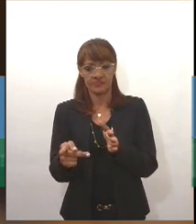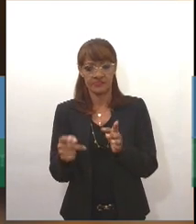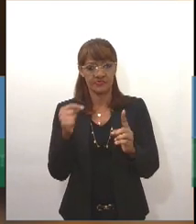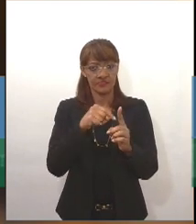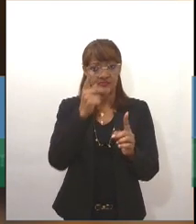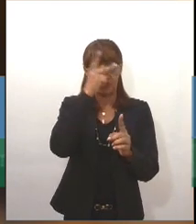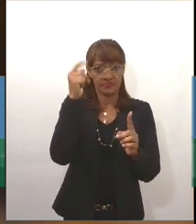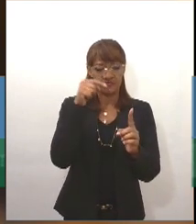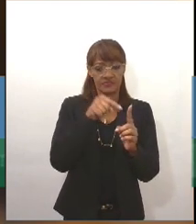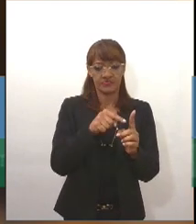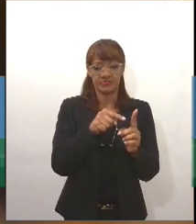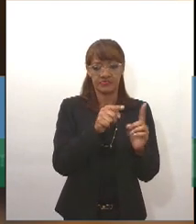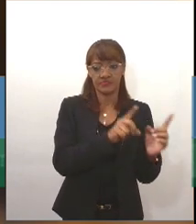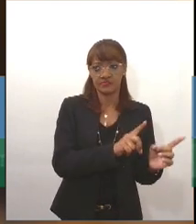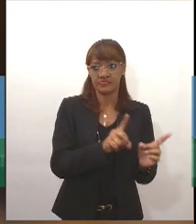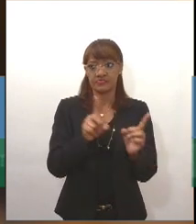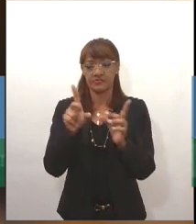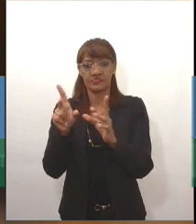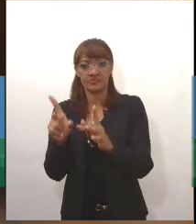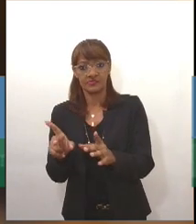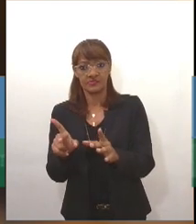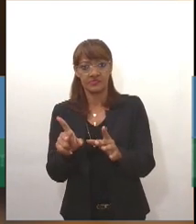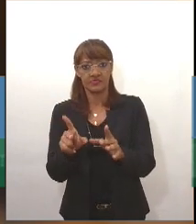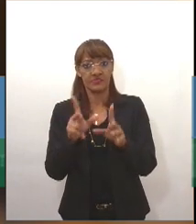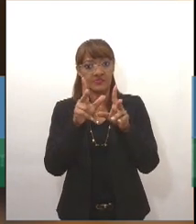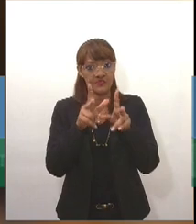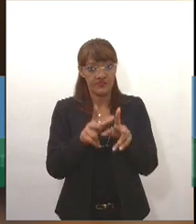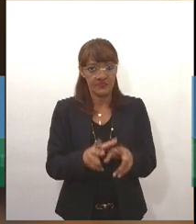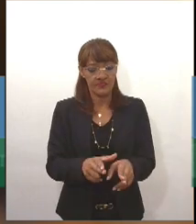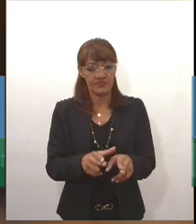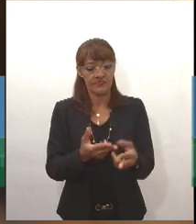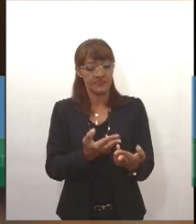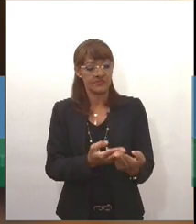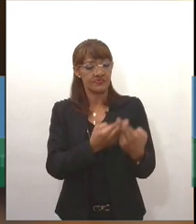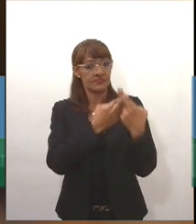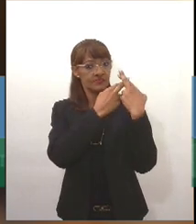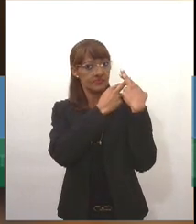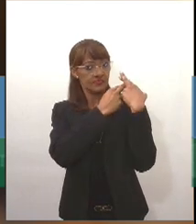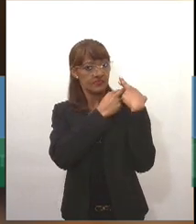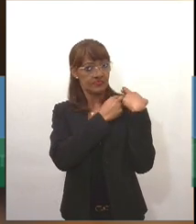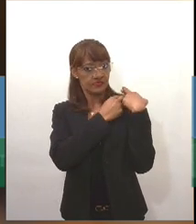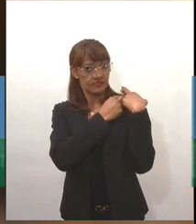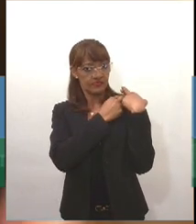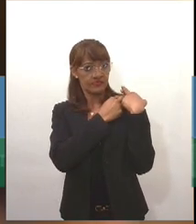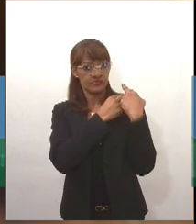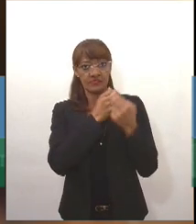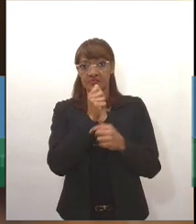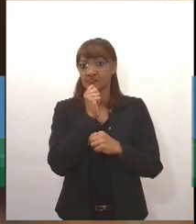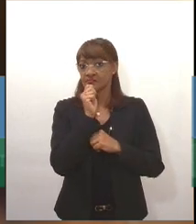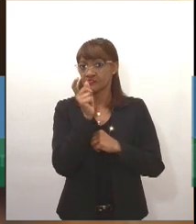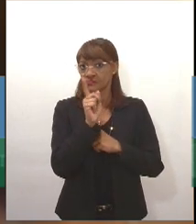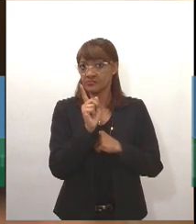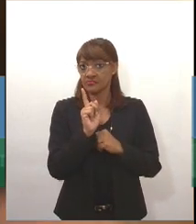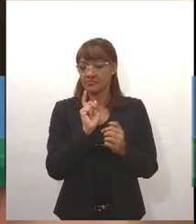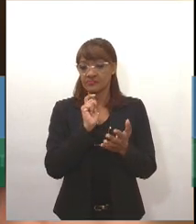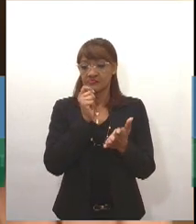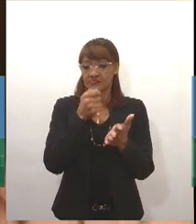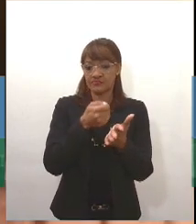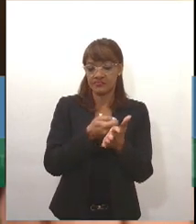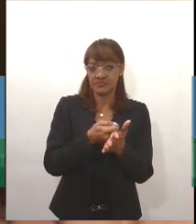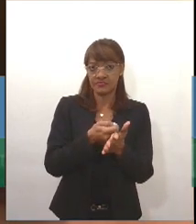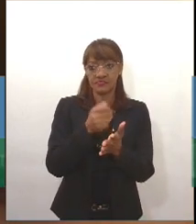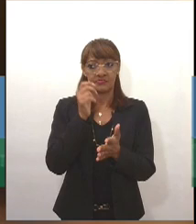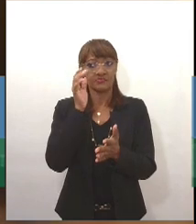ou é corresponsável pelo tributo não pago caso o programa que eles